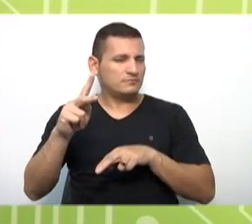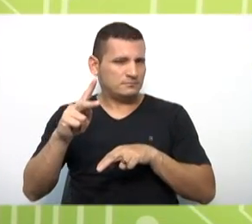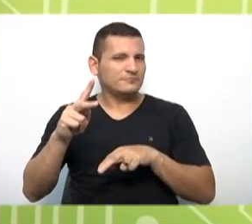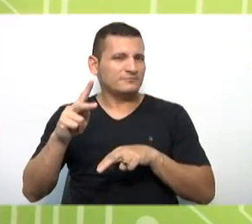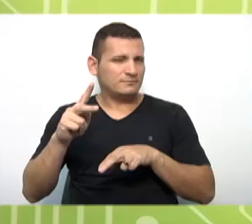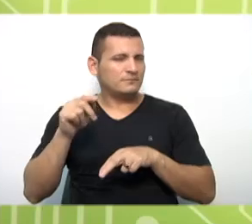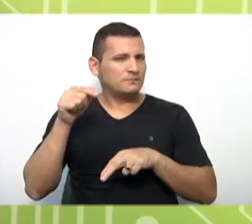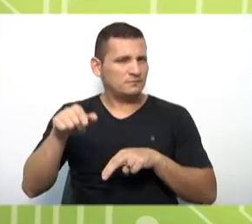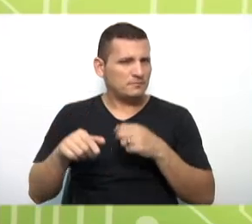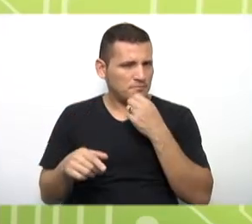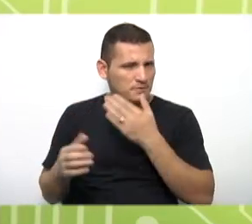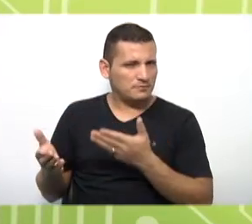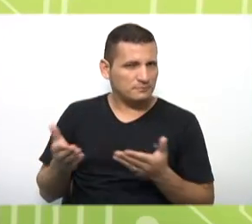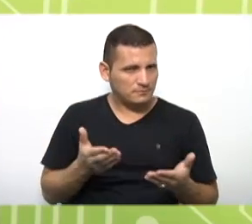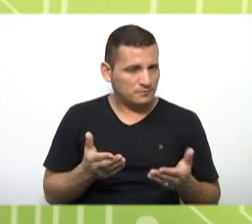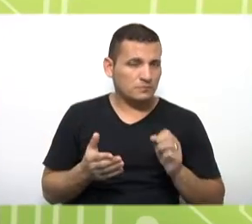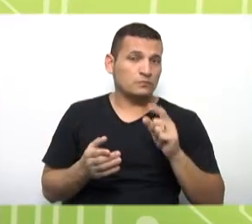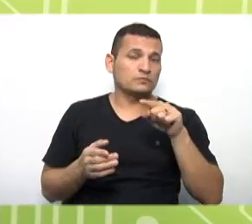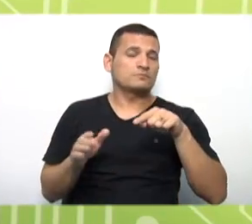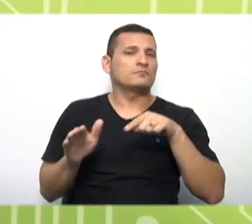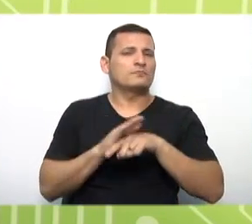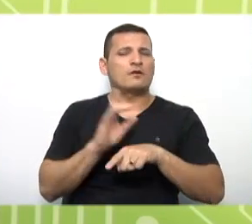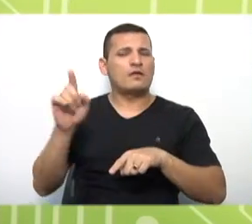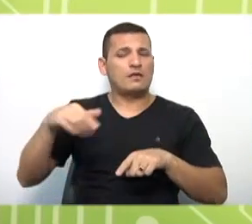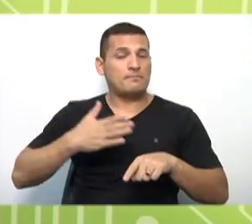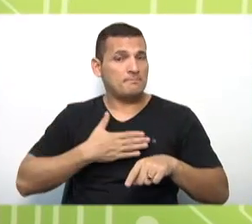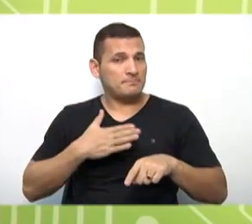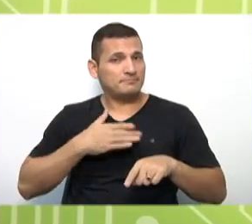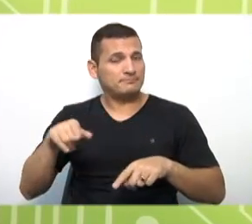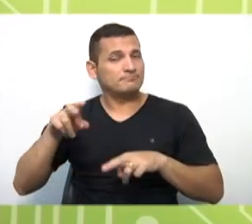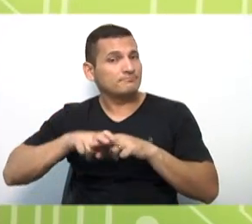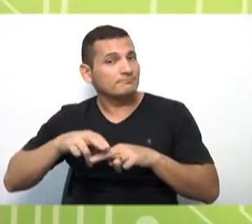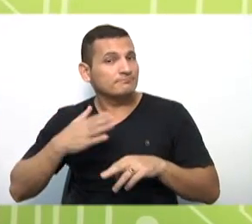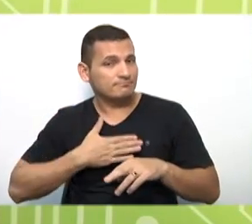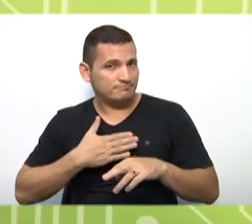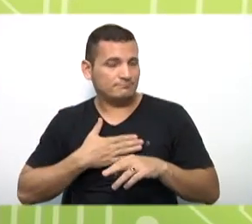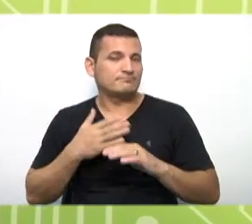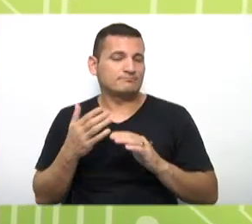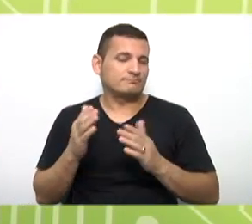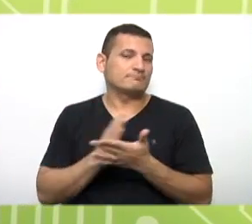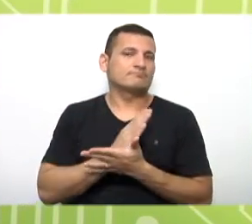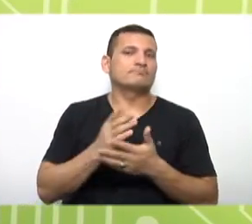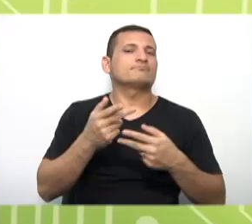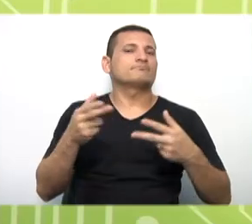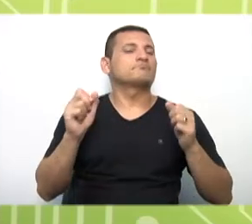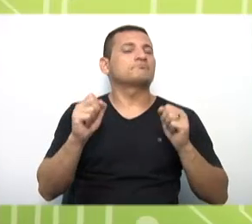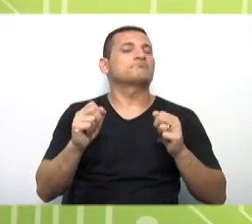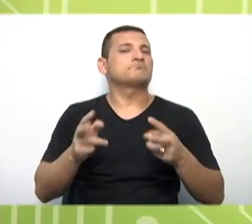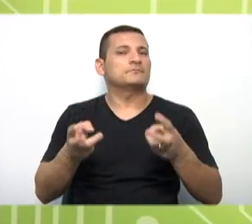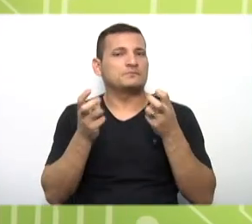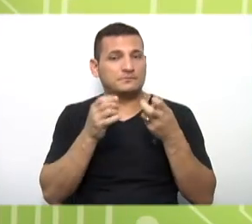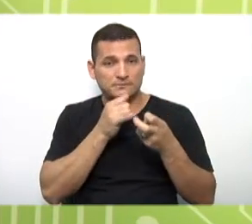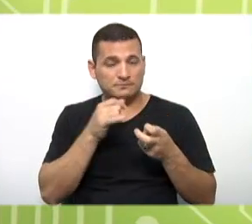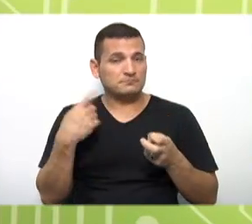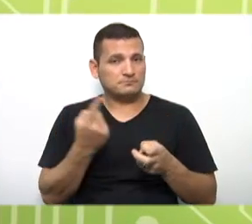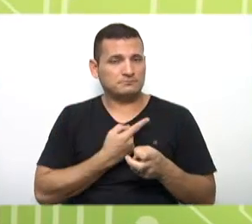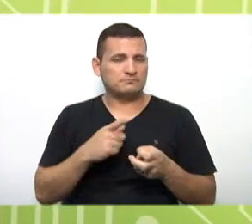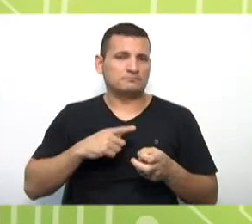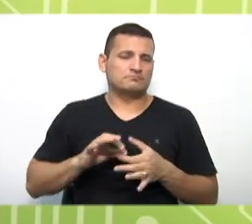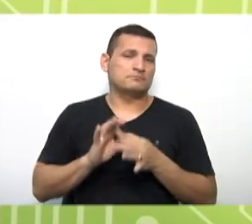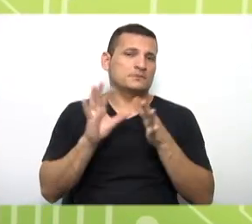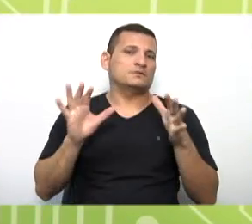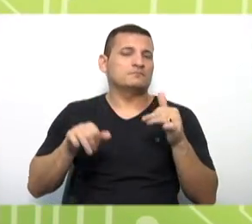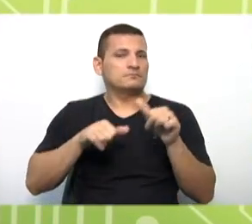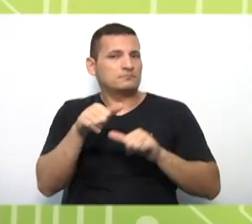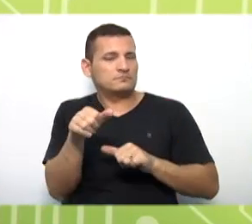bem ou você fala, não, esse é o meu lugar? Algumas coisas a gente pode perceber se a gente é adepto à mudança ou não. E